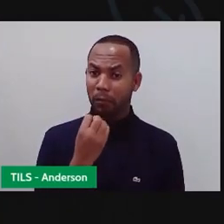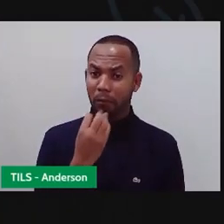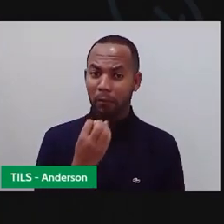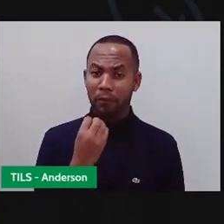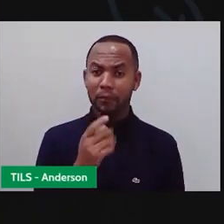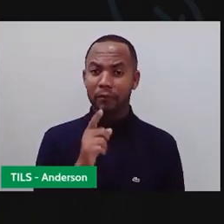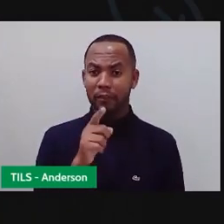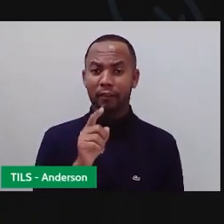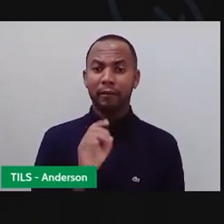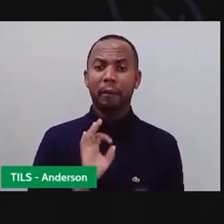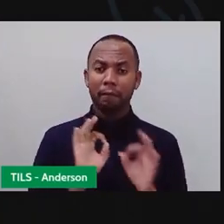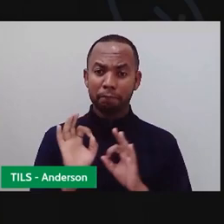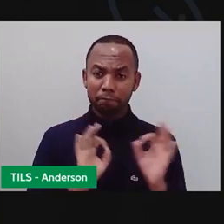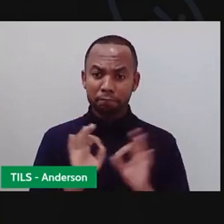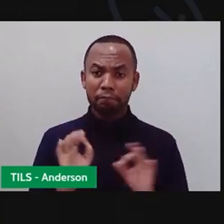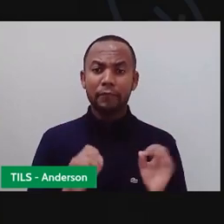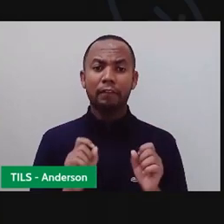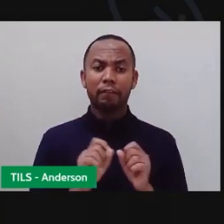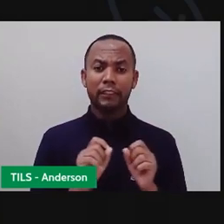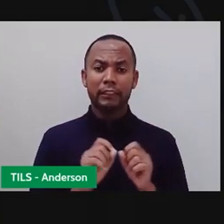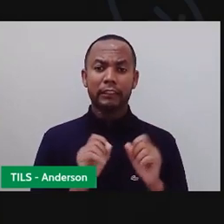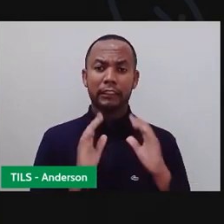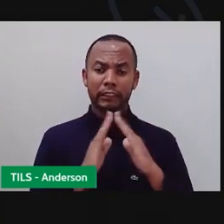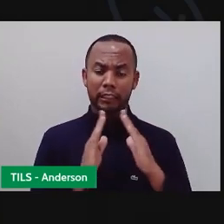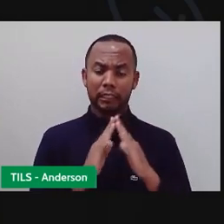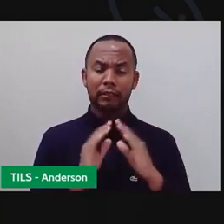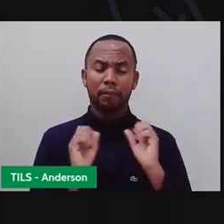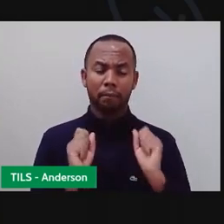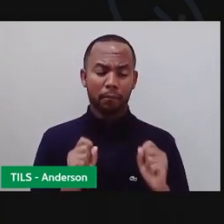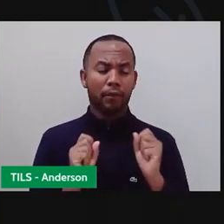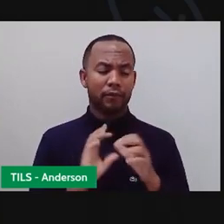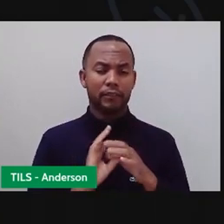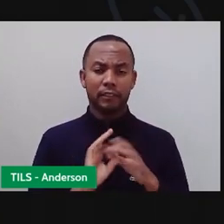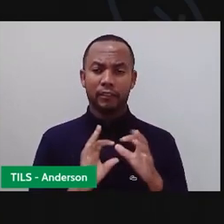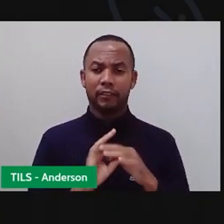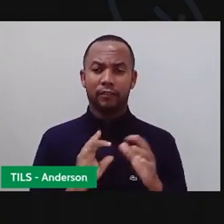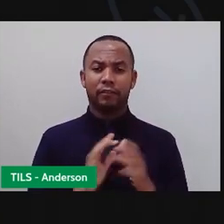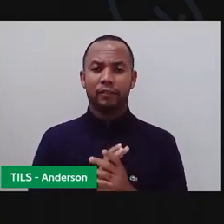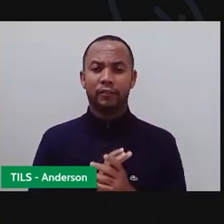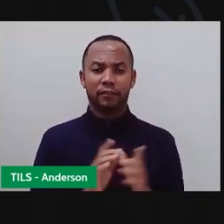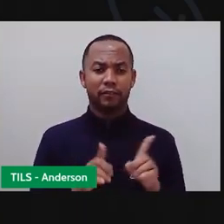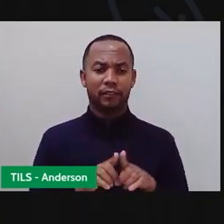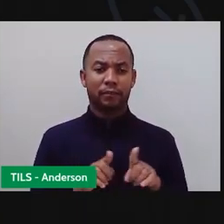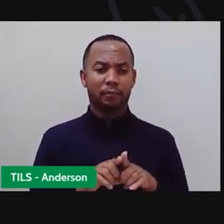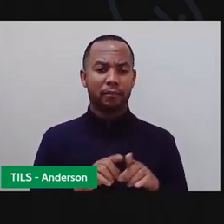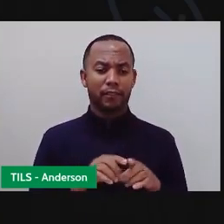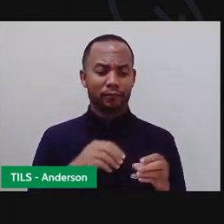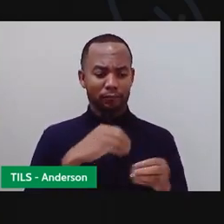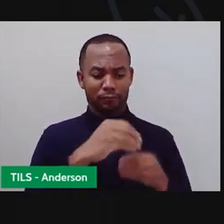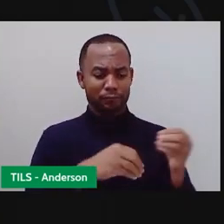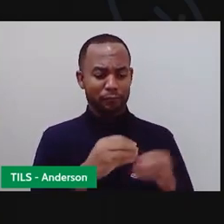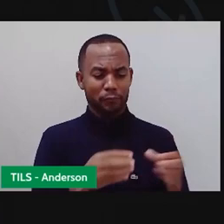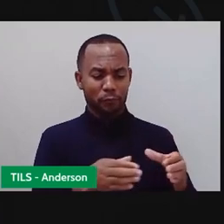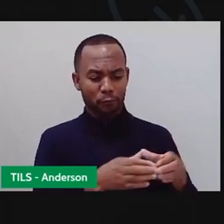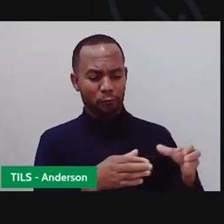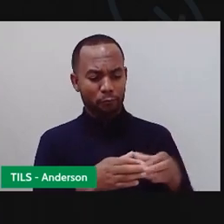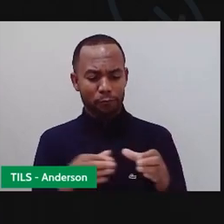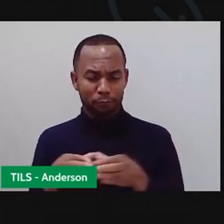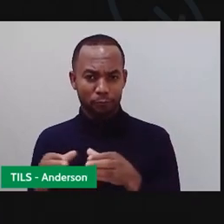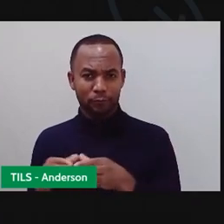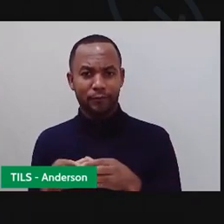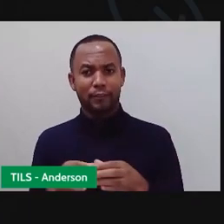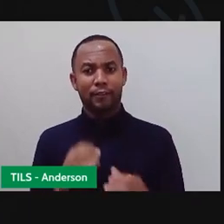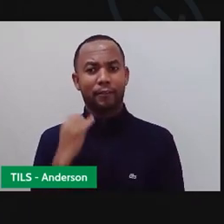foi isso E aí você pode fazer o aba com o quadro posicional você pode fazer o amarradinho amarradão o importante é que